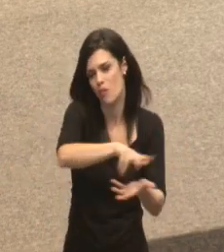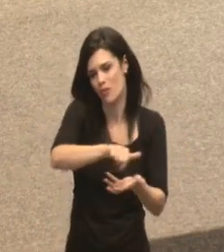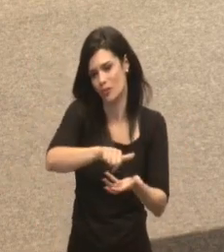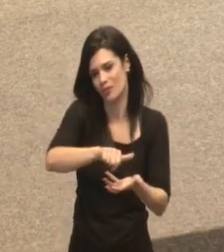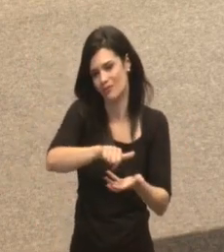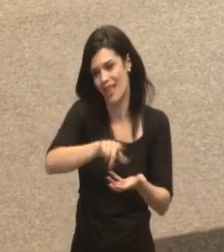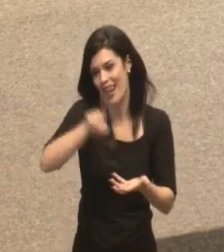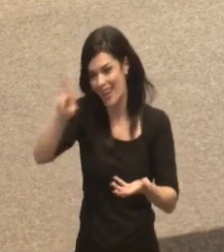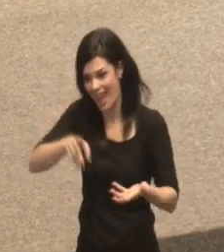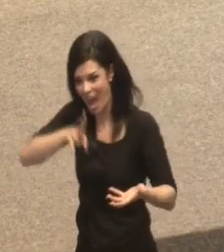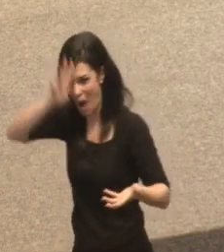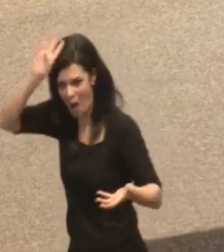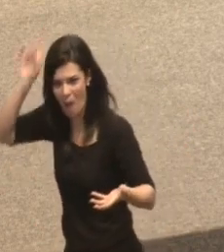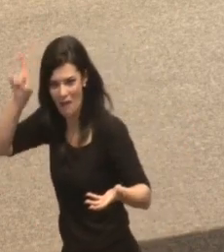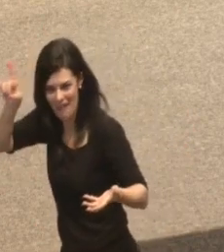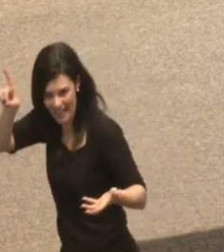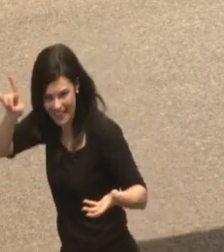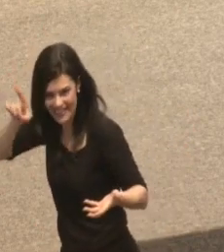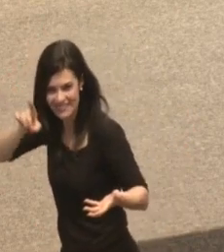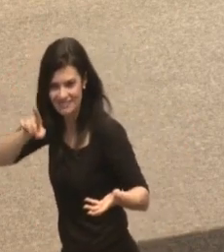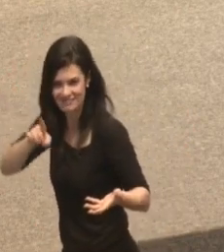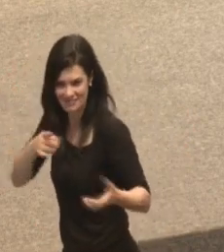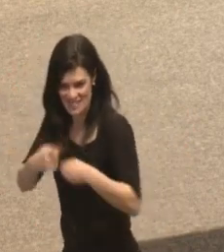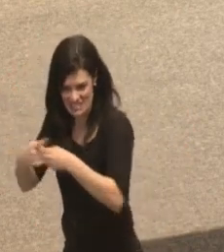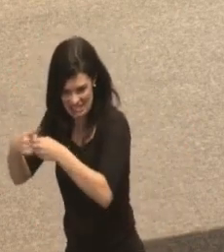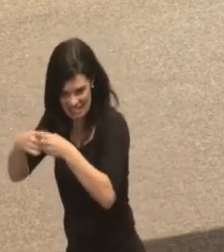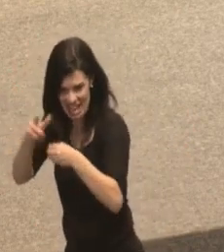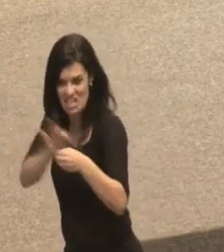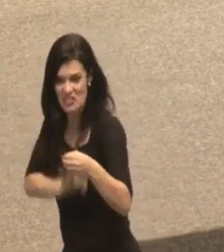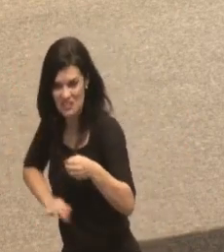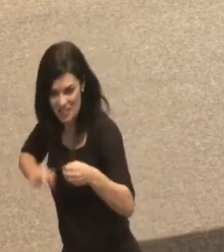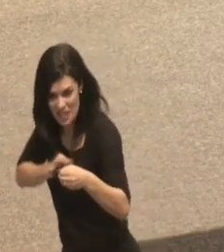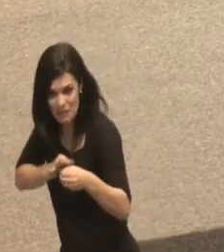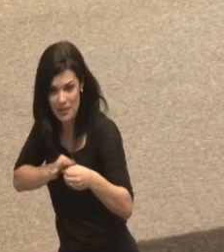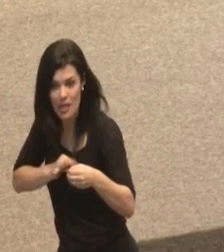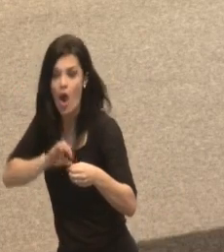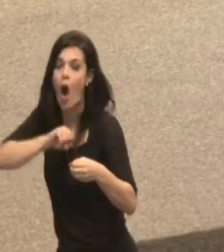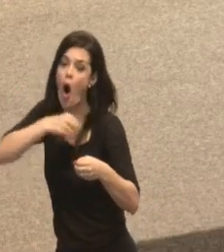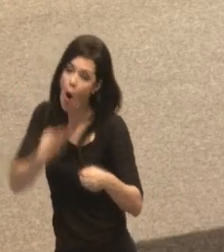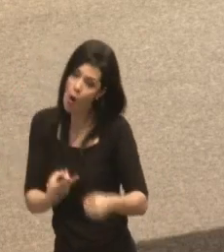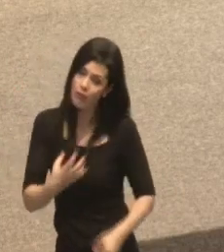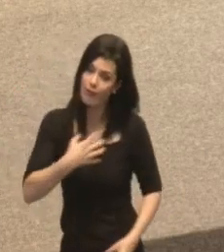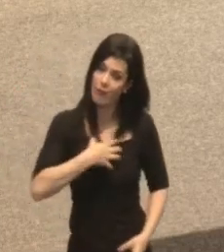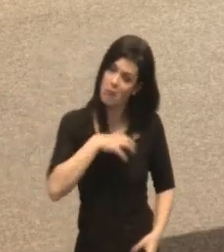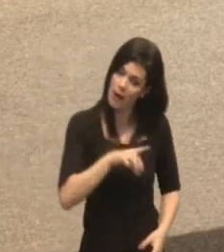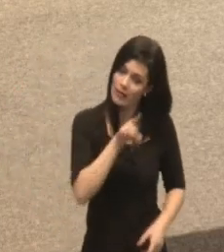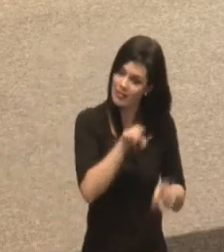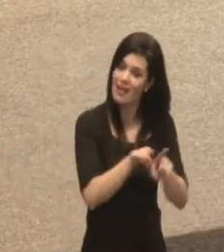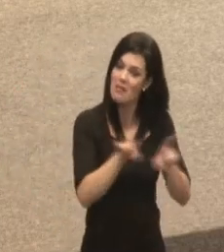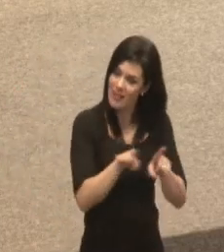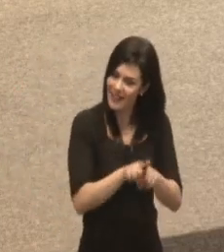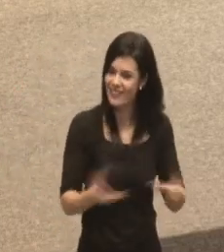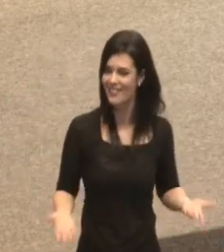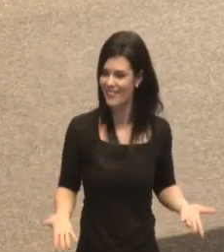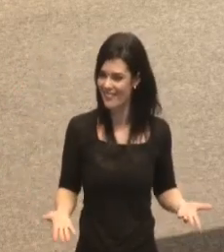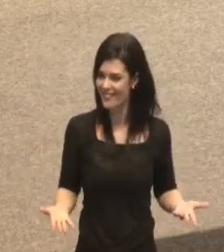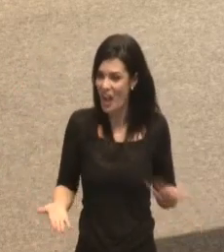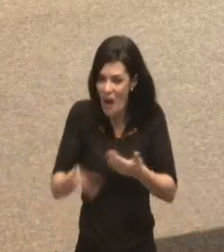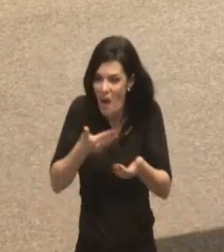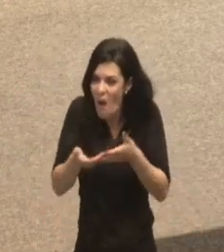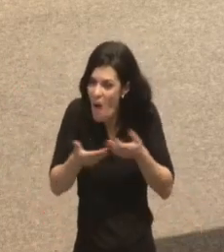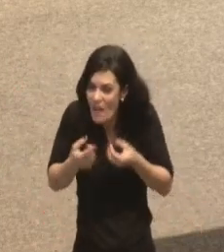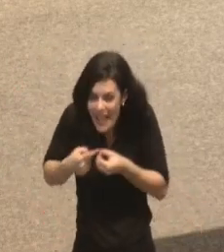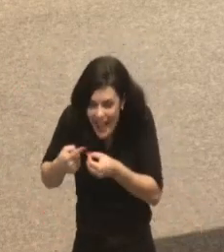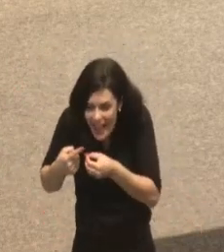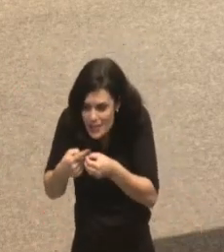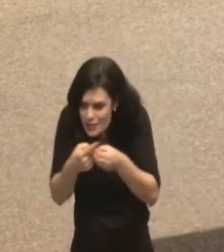Tororó. Ele quer que todos saibam que é possível viver em qualquer situação da vida, na total dependência dEle, para você poder